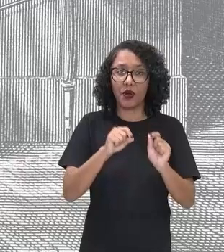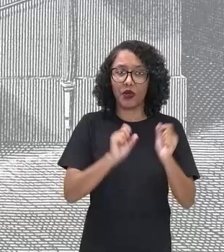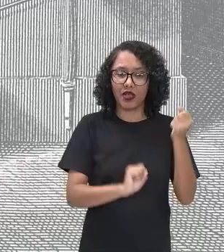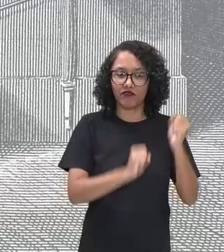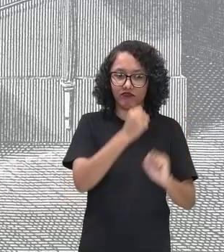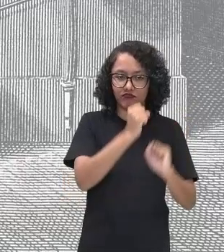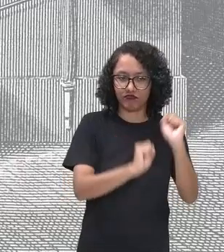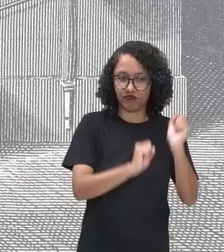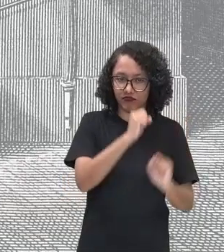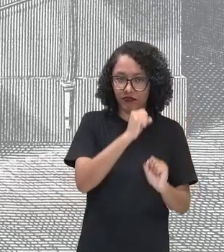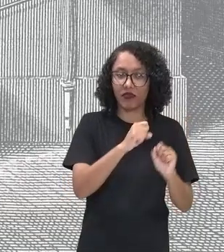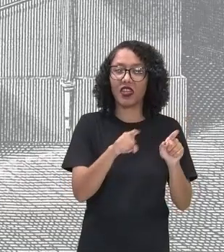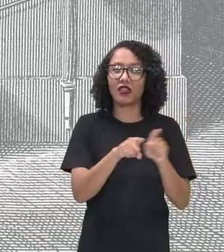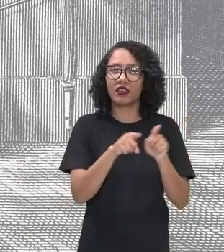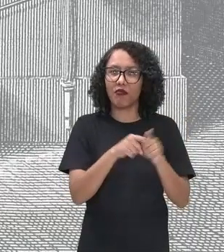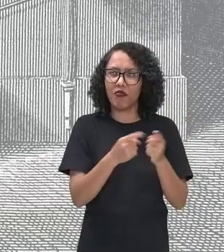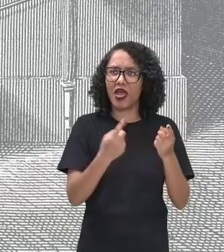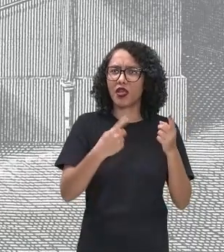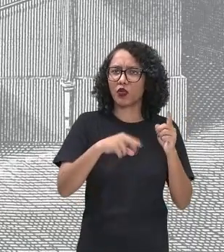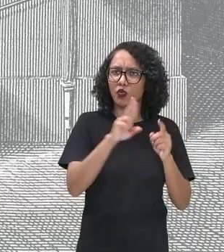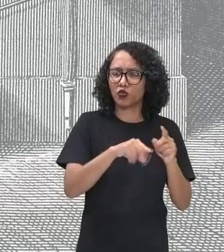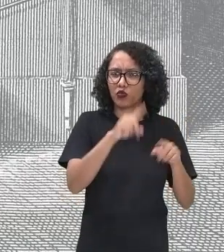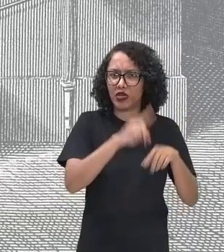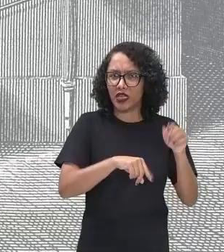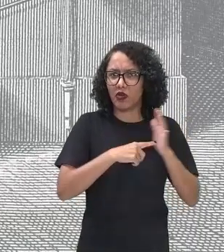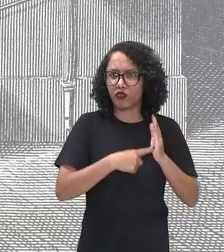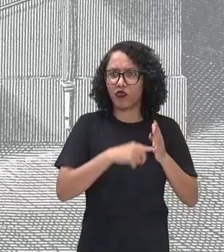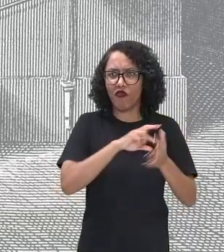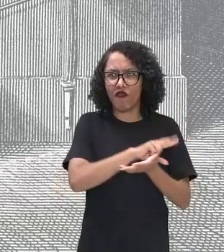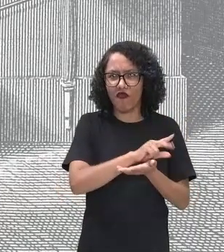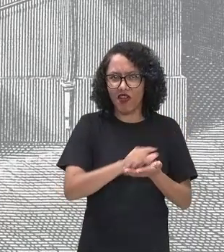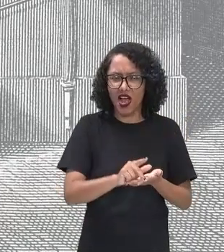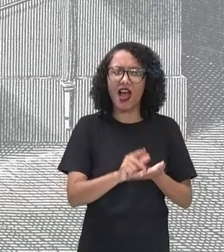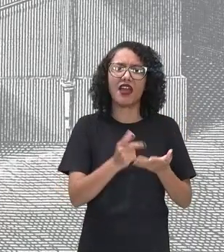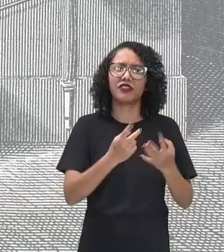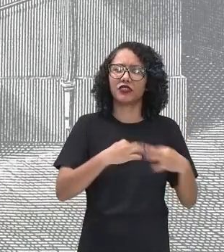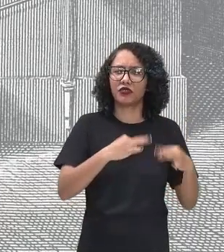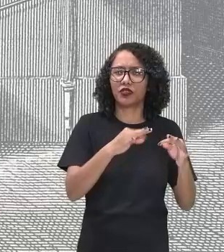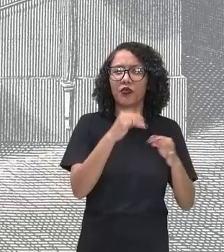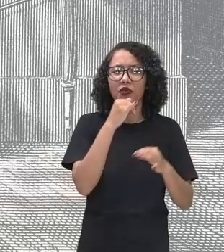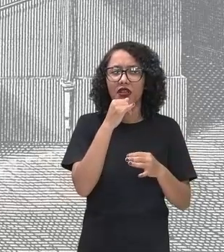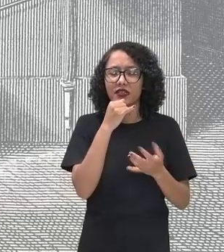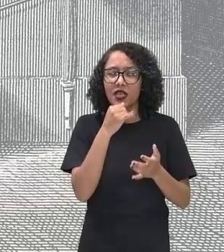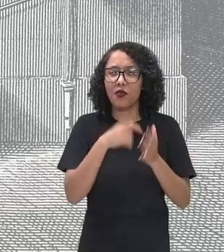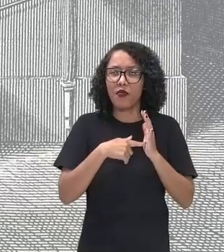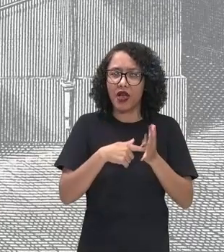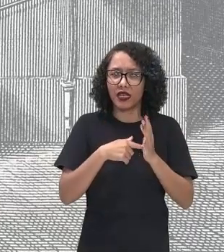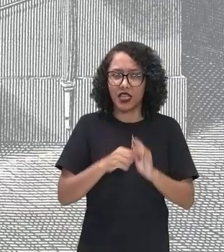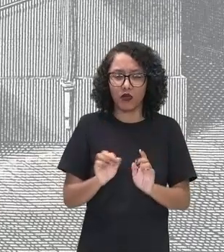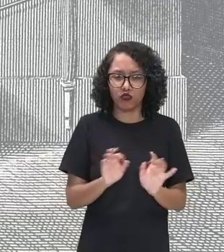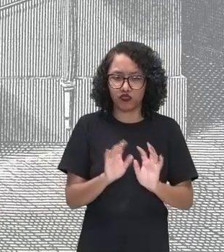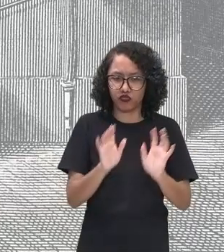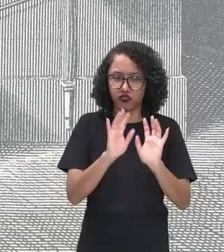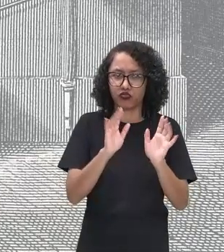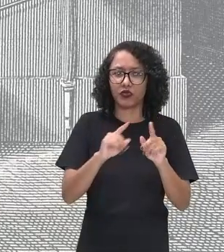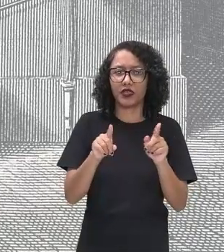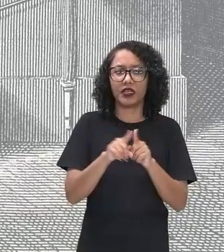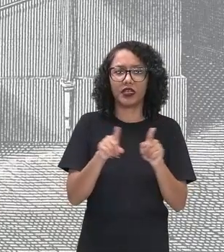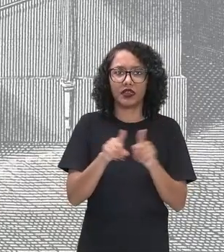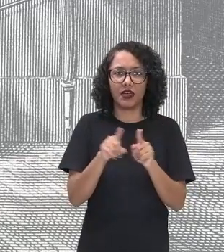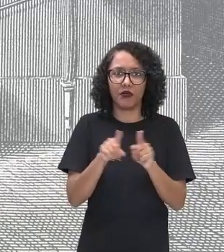mecanizado, impulsionado por inovações tecnológicas como a máquina a vapor e a mecanização